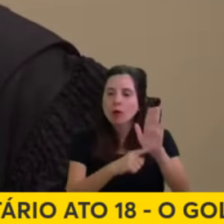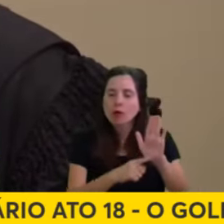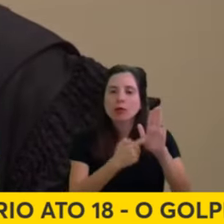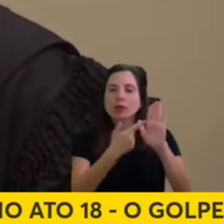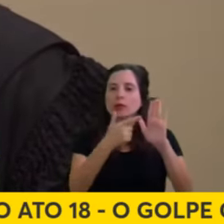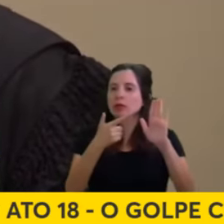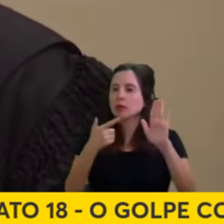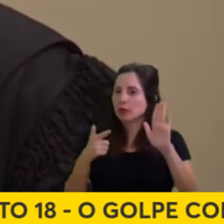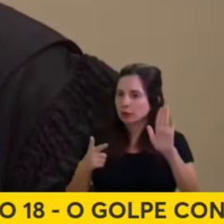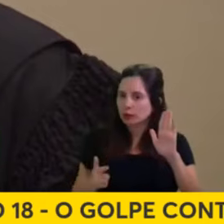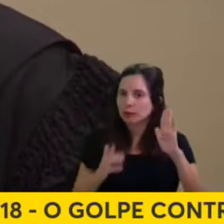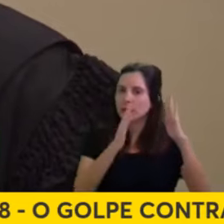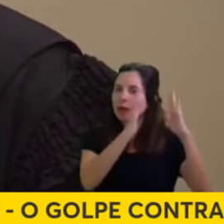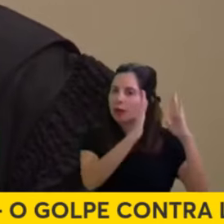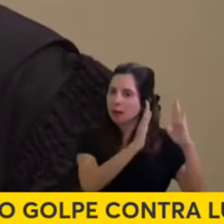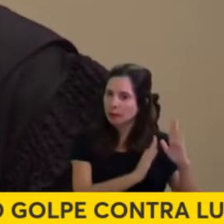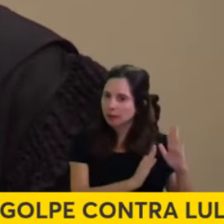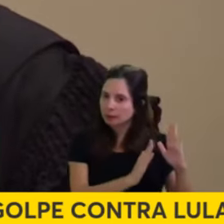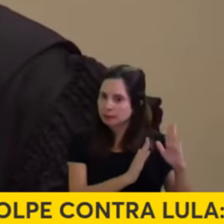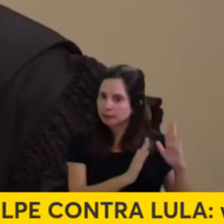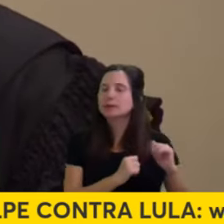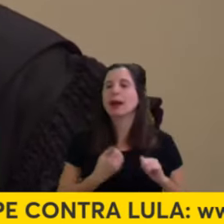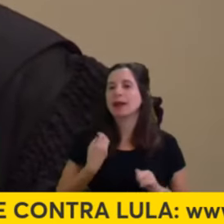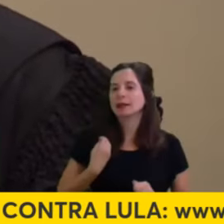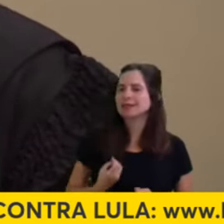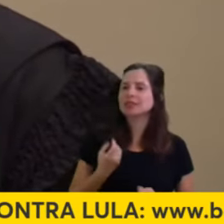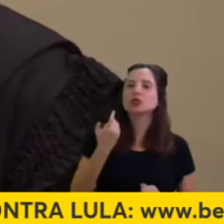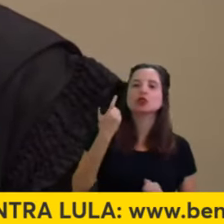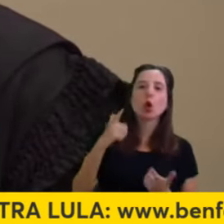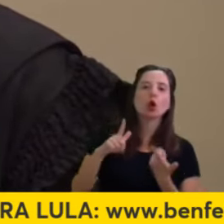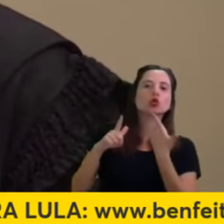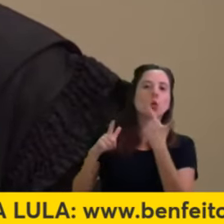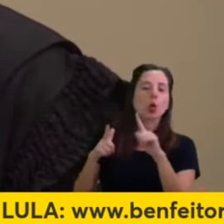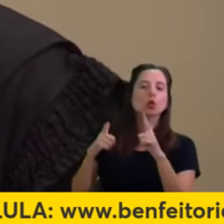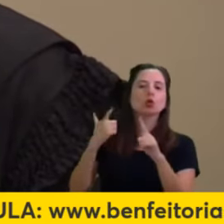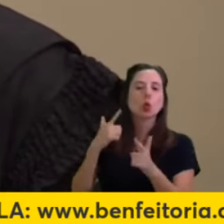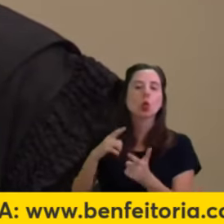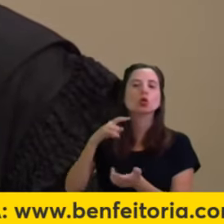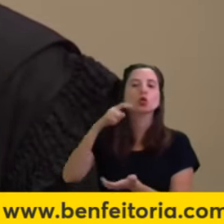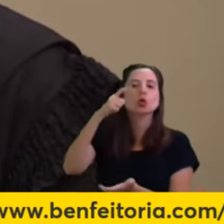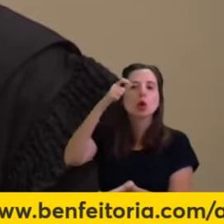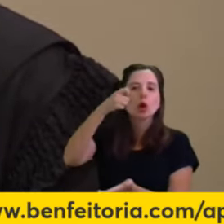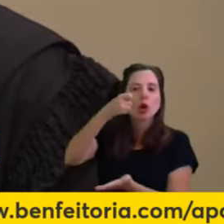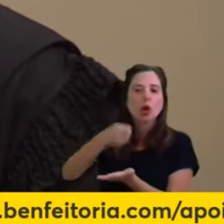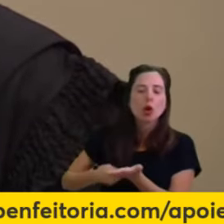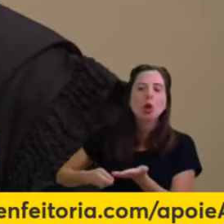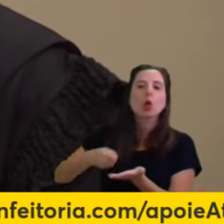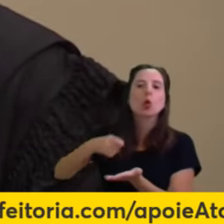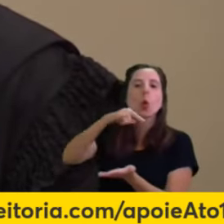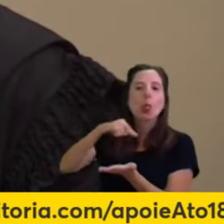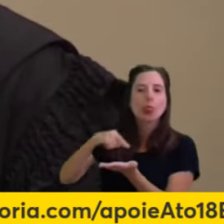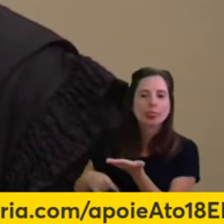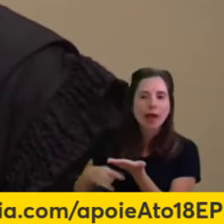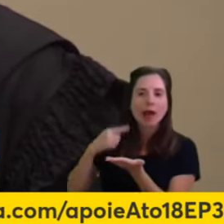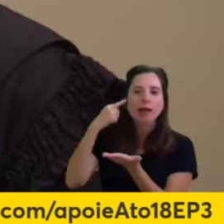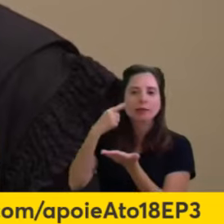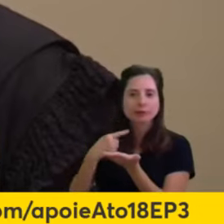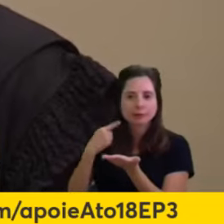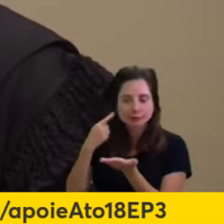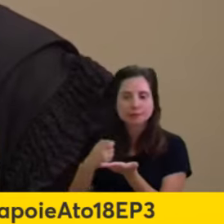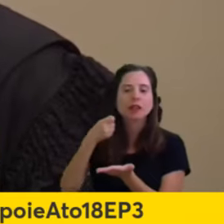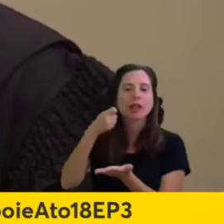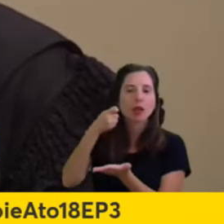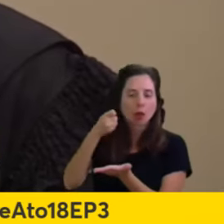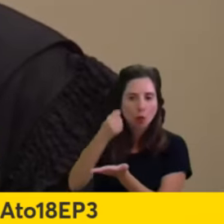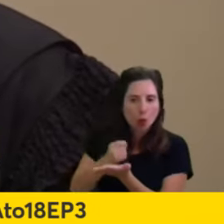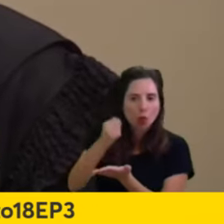pretendida pela parte a existência de outros contratos de serviços advocatícios firmados em valores menores por si só não é indicativo de que a contratação objeto de